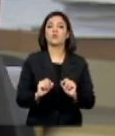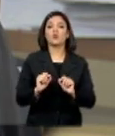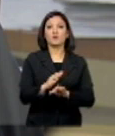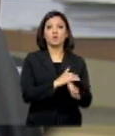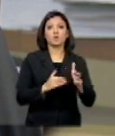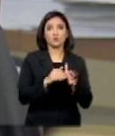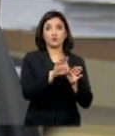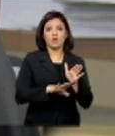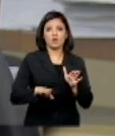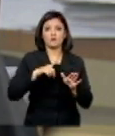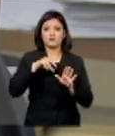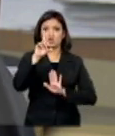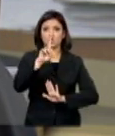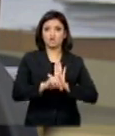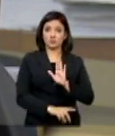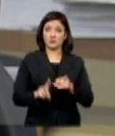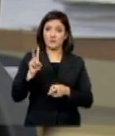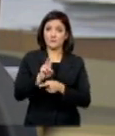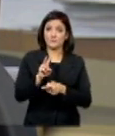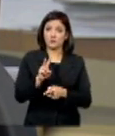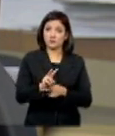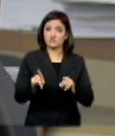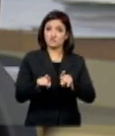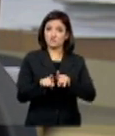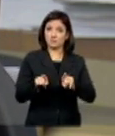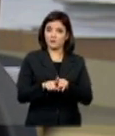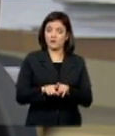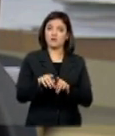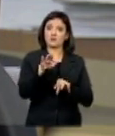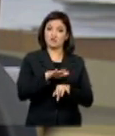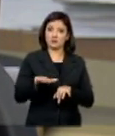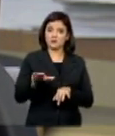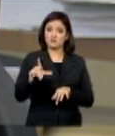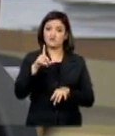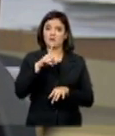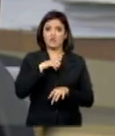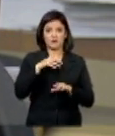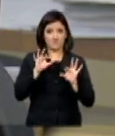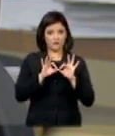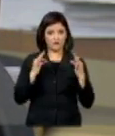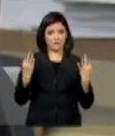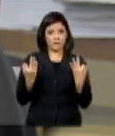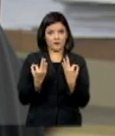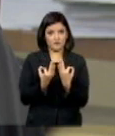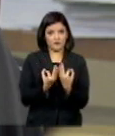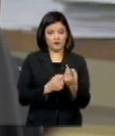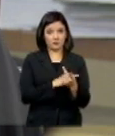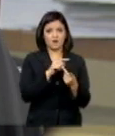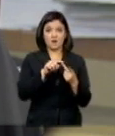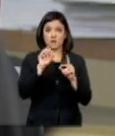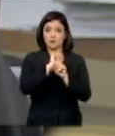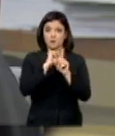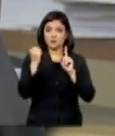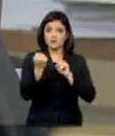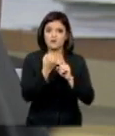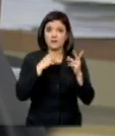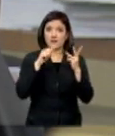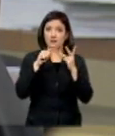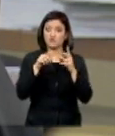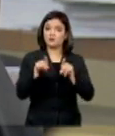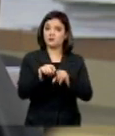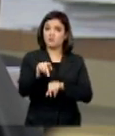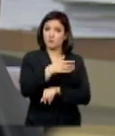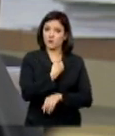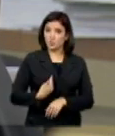que a sua condição de menor e quer por parte de sua família da sociedade e do estado